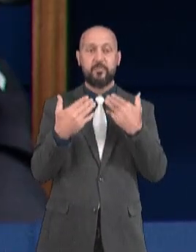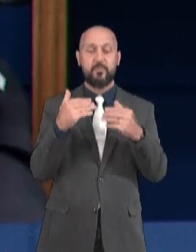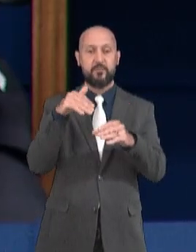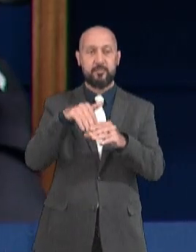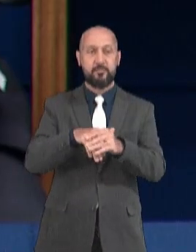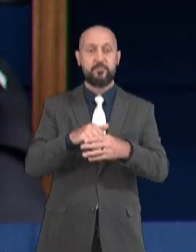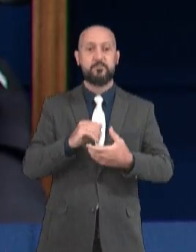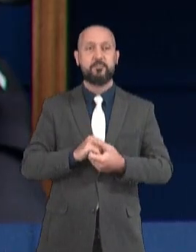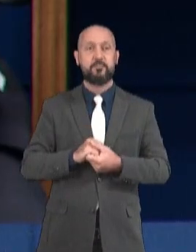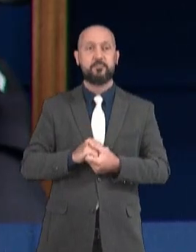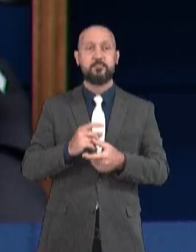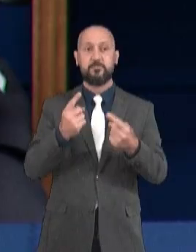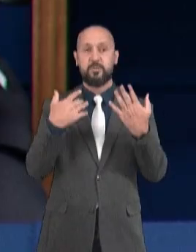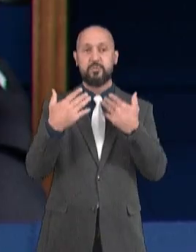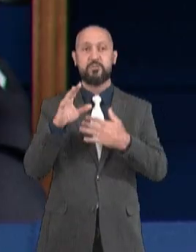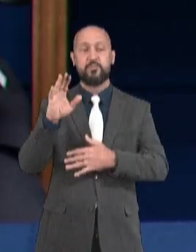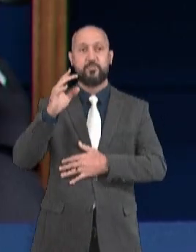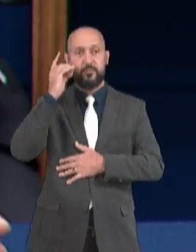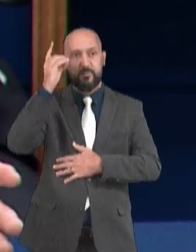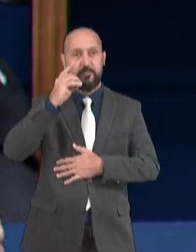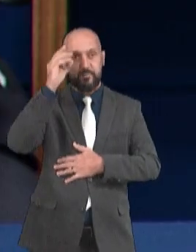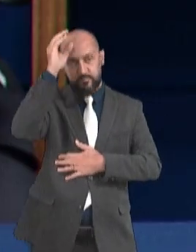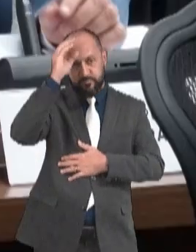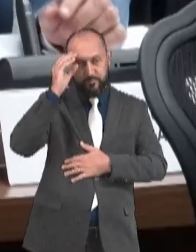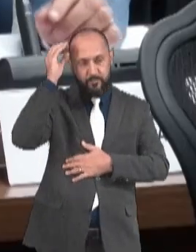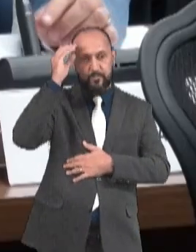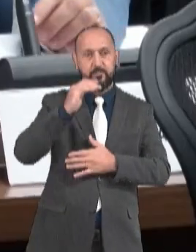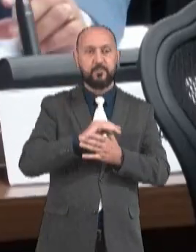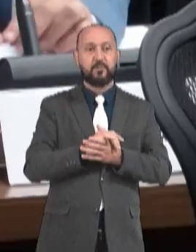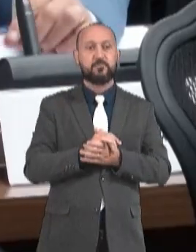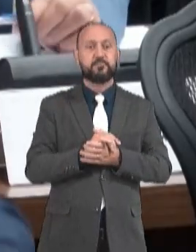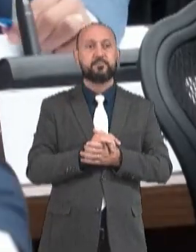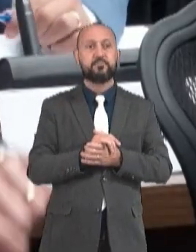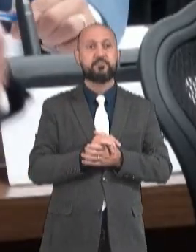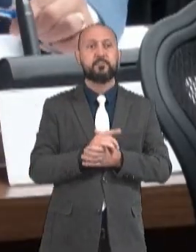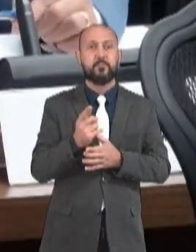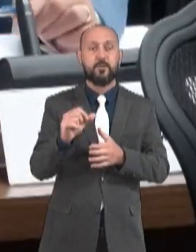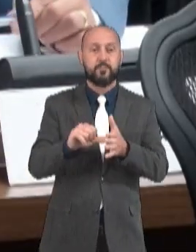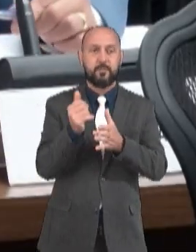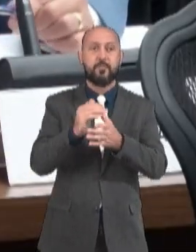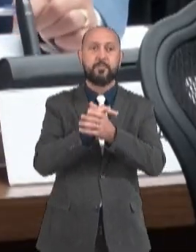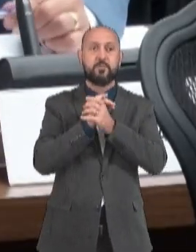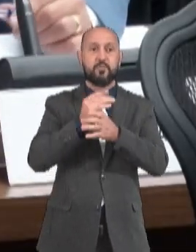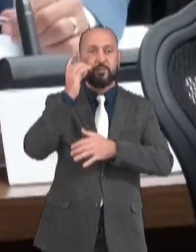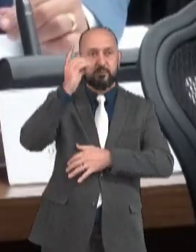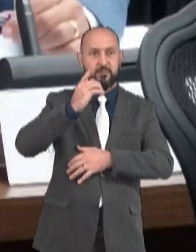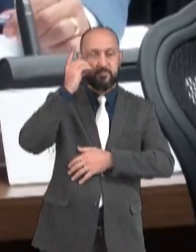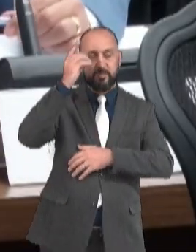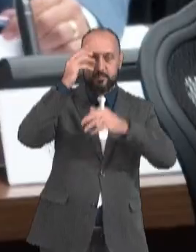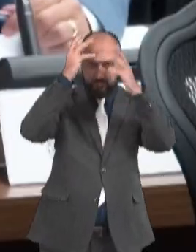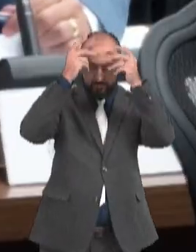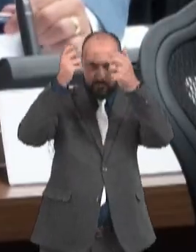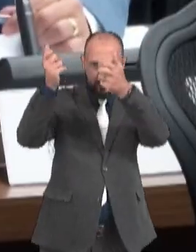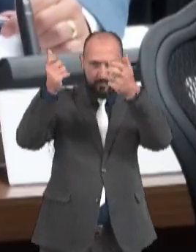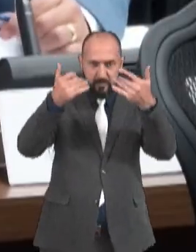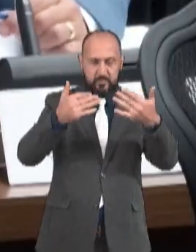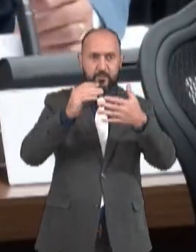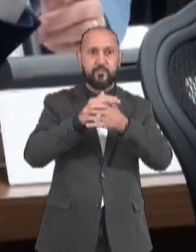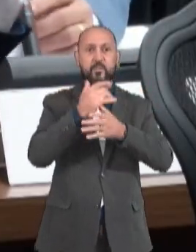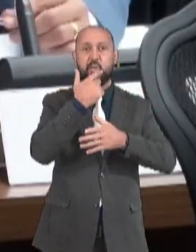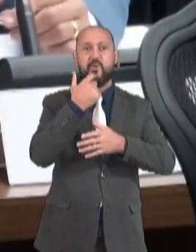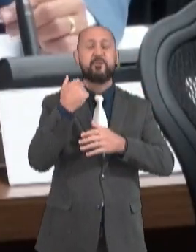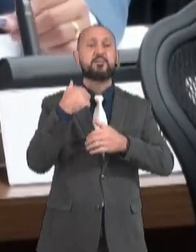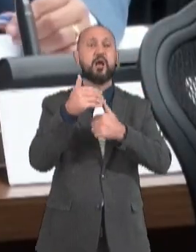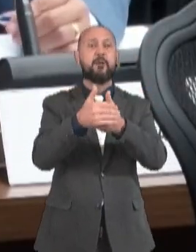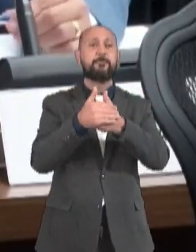em votação. Para discutir, senhor presidente. Para discutir, deputado Caravina. Não, só para, primeiro, parabenizar o deputado Paulo Duarte pela explanação e